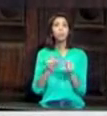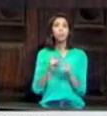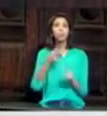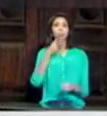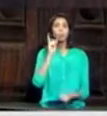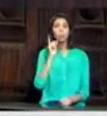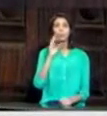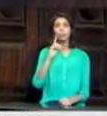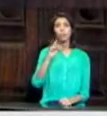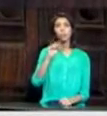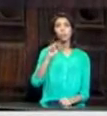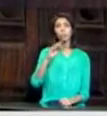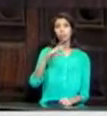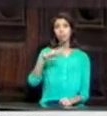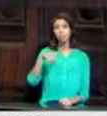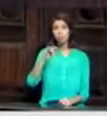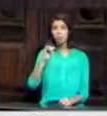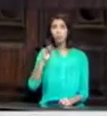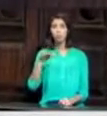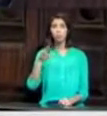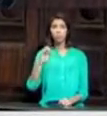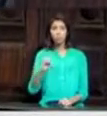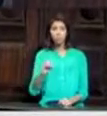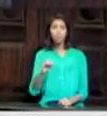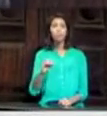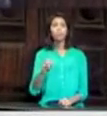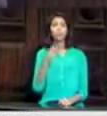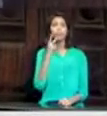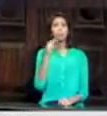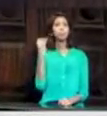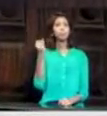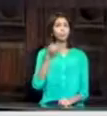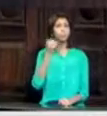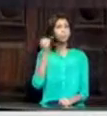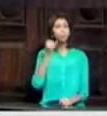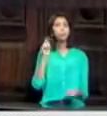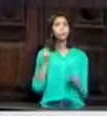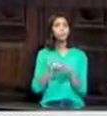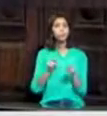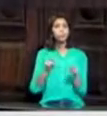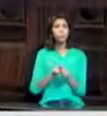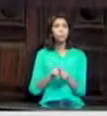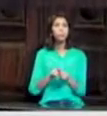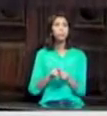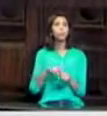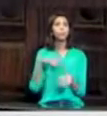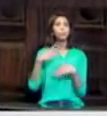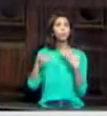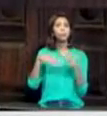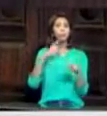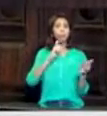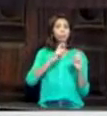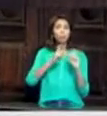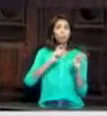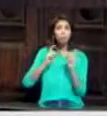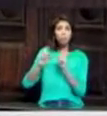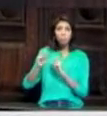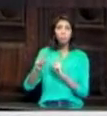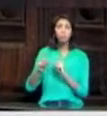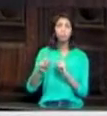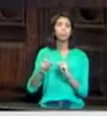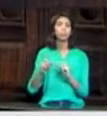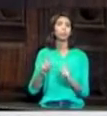Ribeiro. Quero agradecer muito à professora Lia Faria e dizer que foi muito importante também, ao longo dos debates,